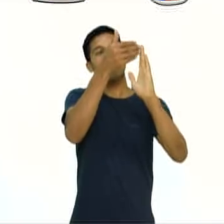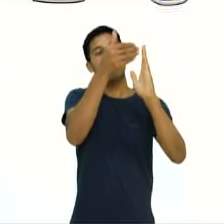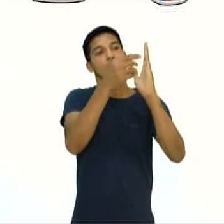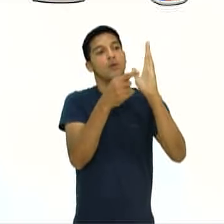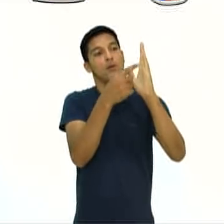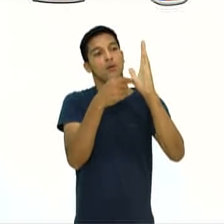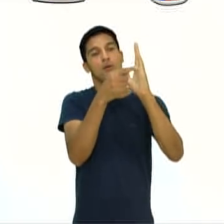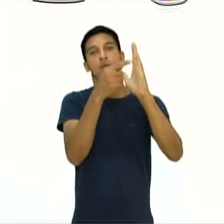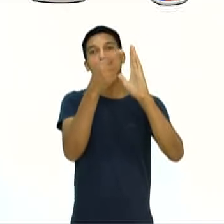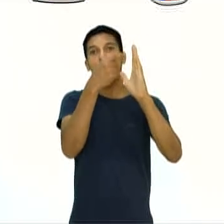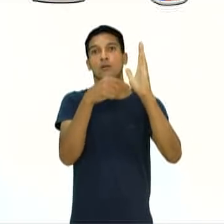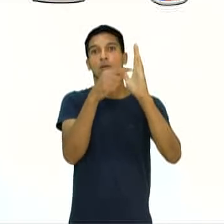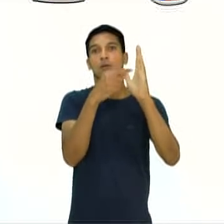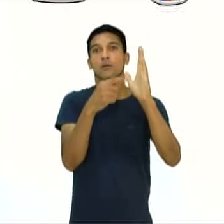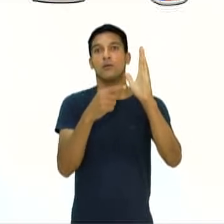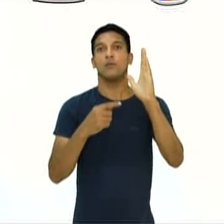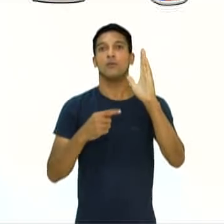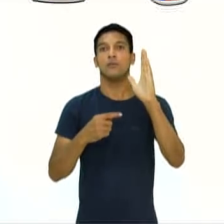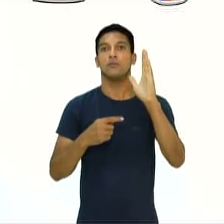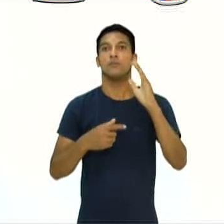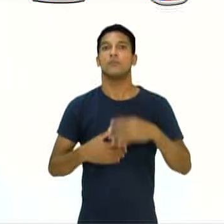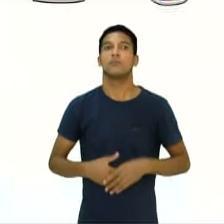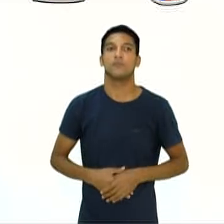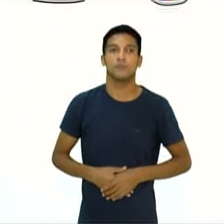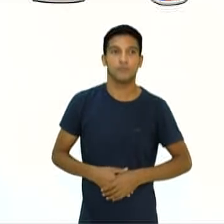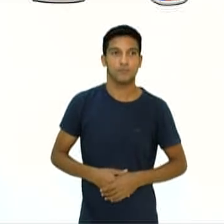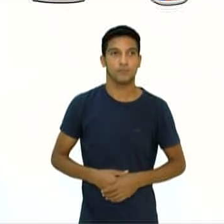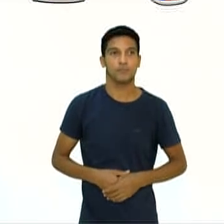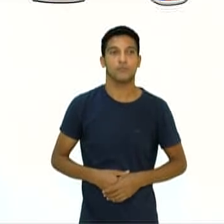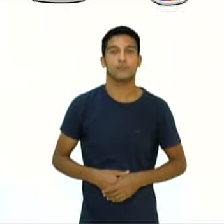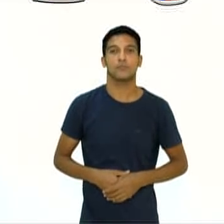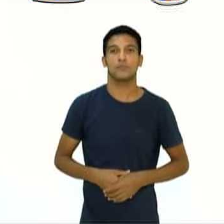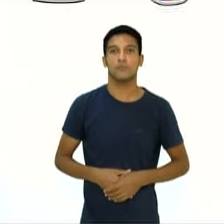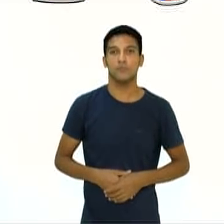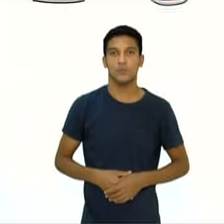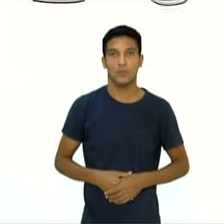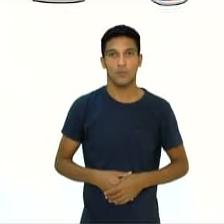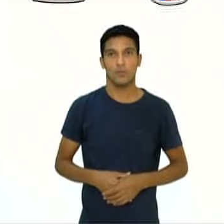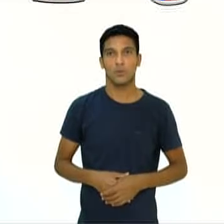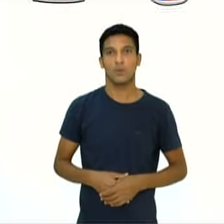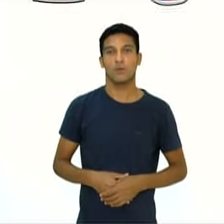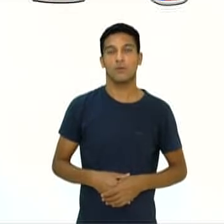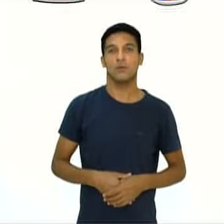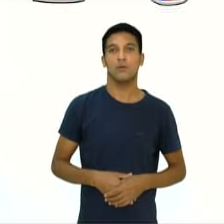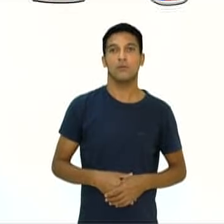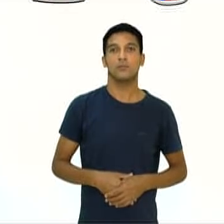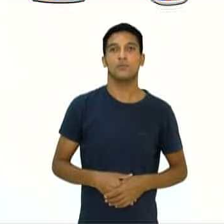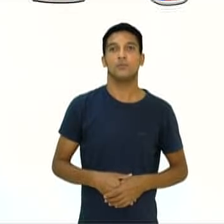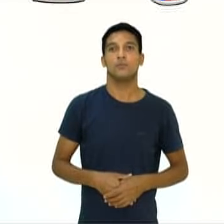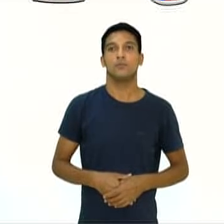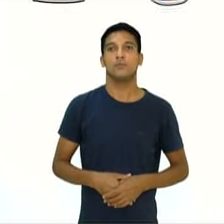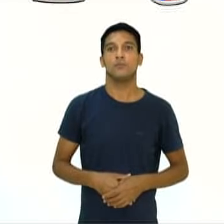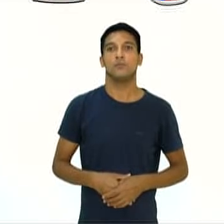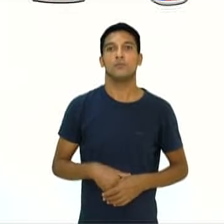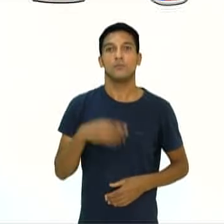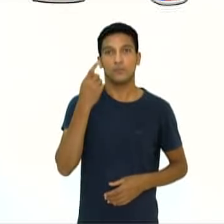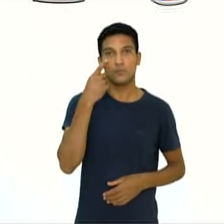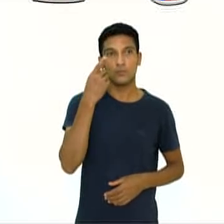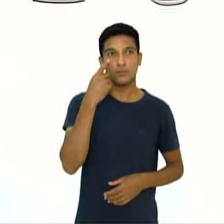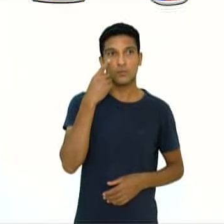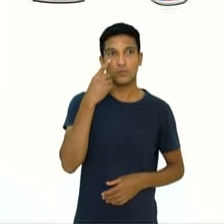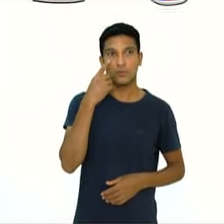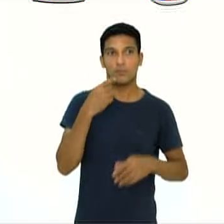flecha em cada setor de pontuação para que sejam validados os seus pontos.